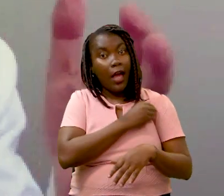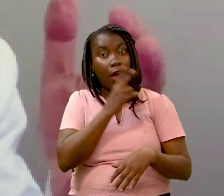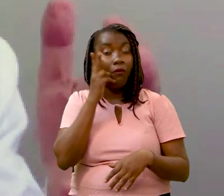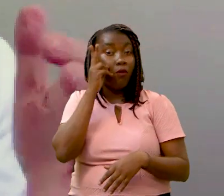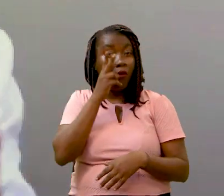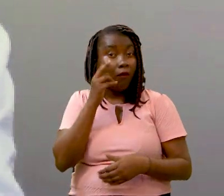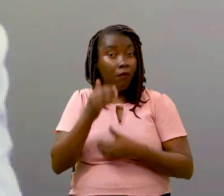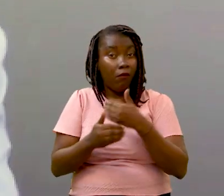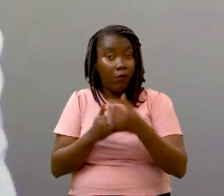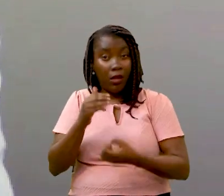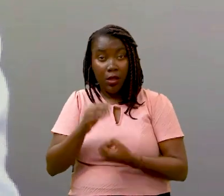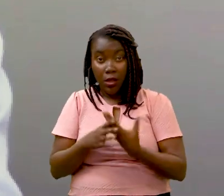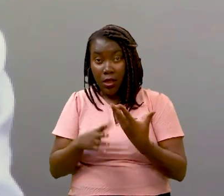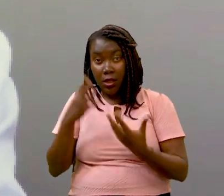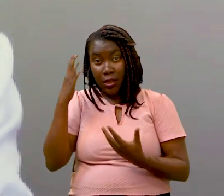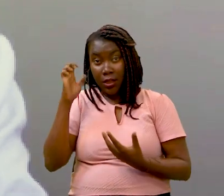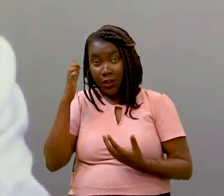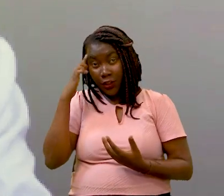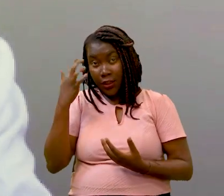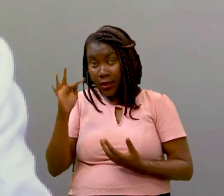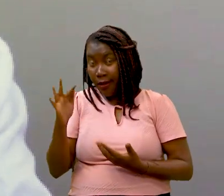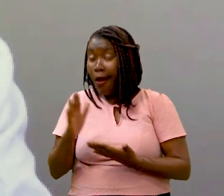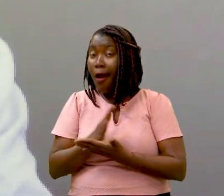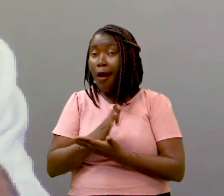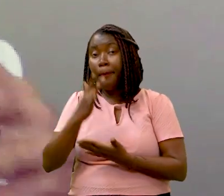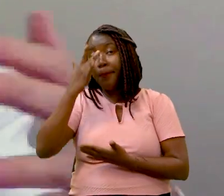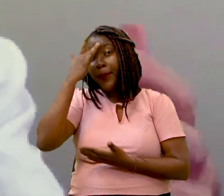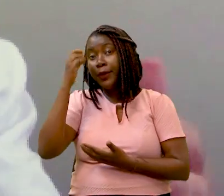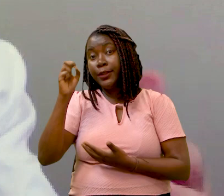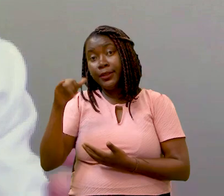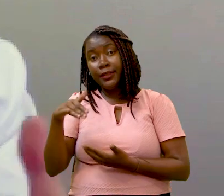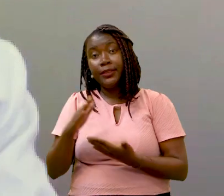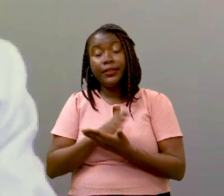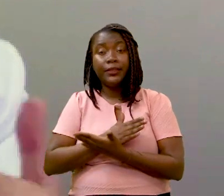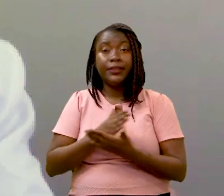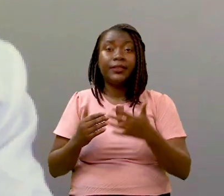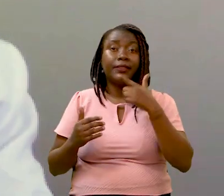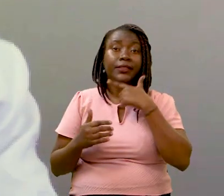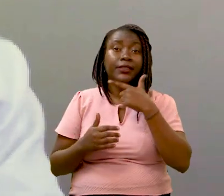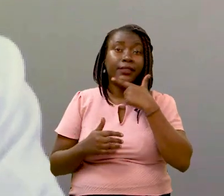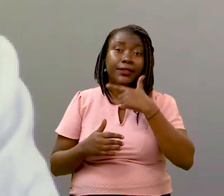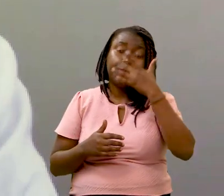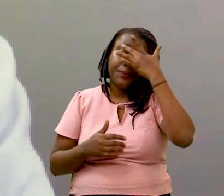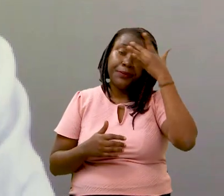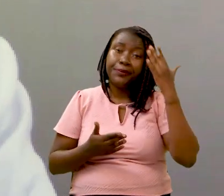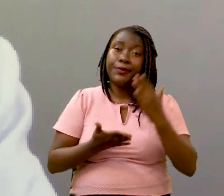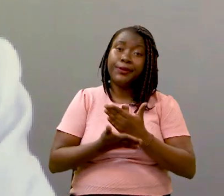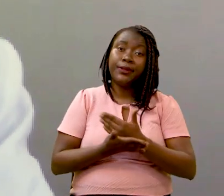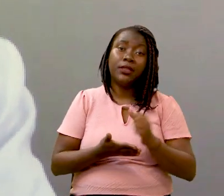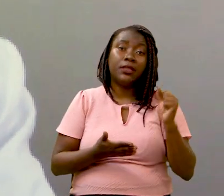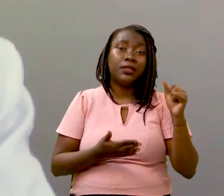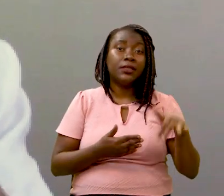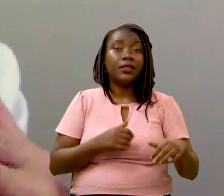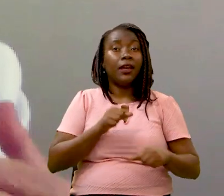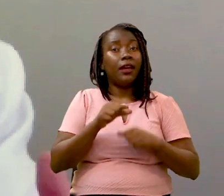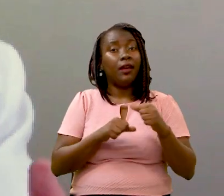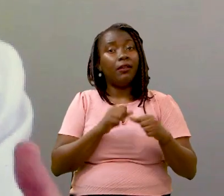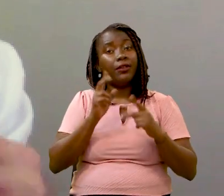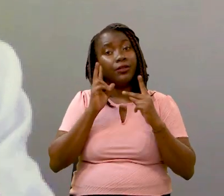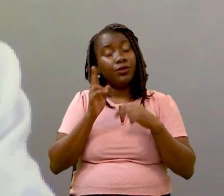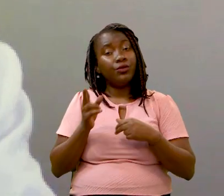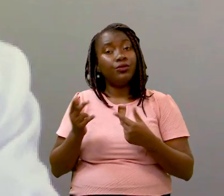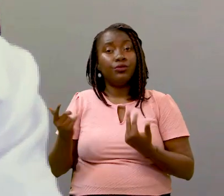vinho, desencadeia enxaqueca, para algumas pessoas, sim. Alguns tipos de queijo, para algumas pessoas, sim. Alteração de